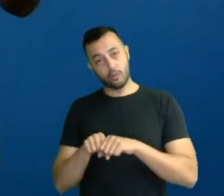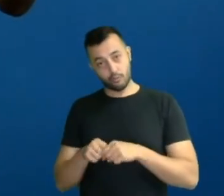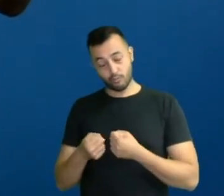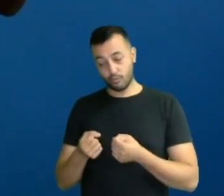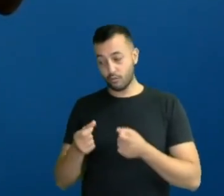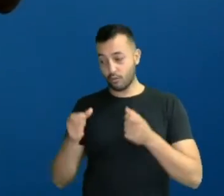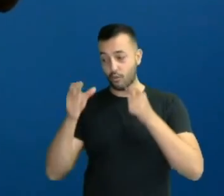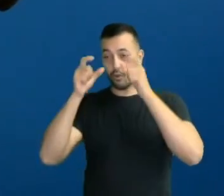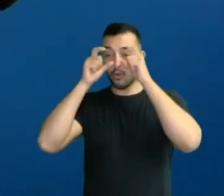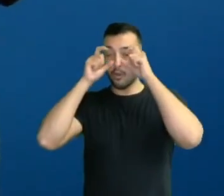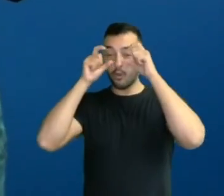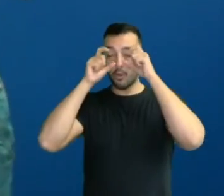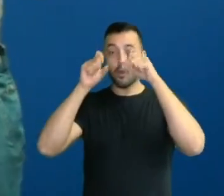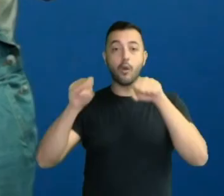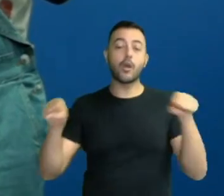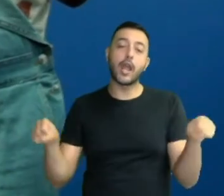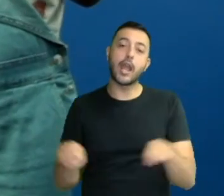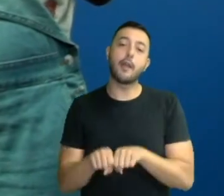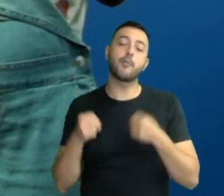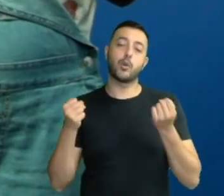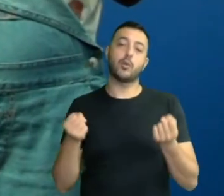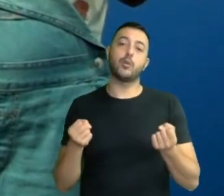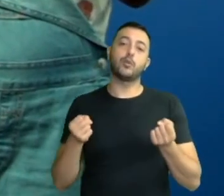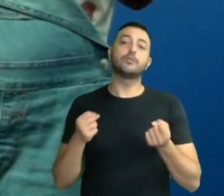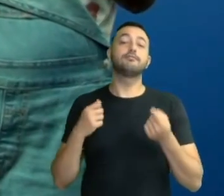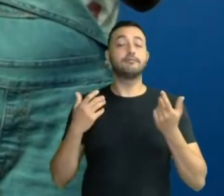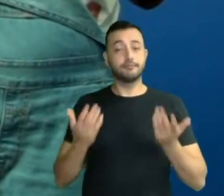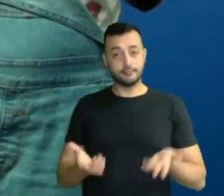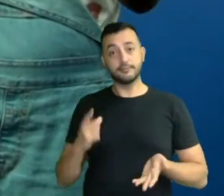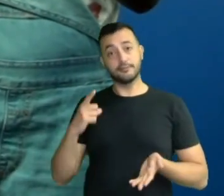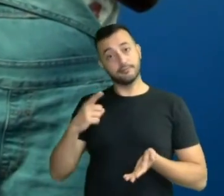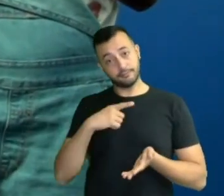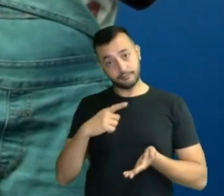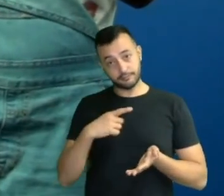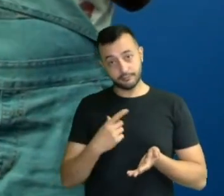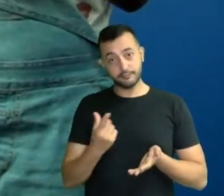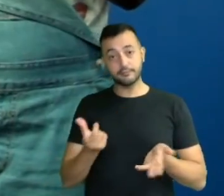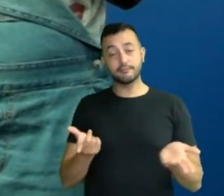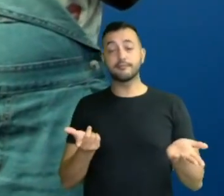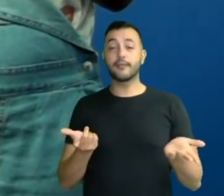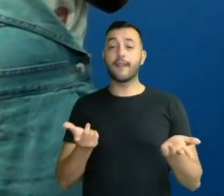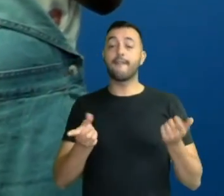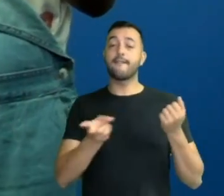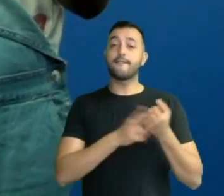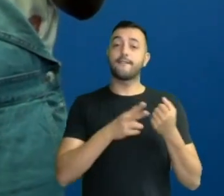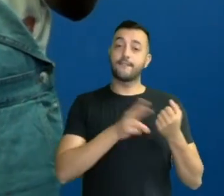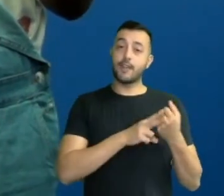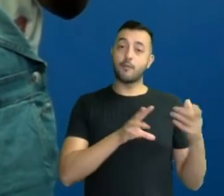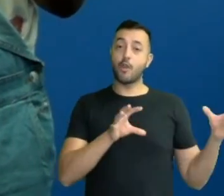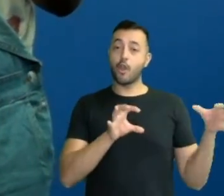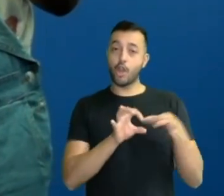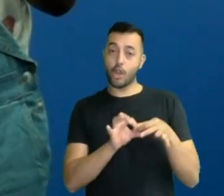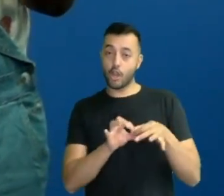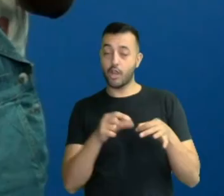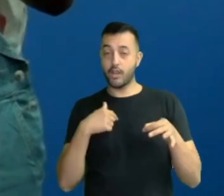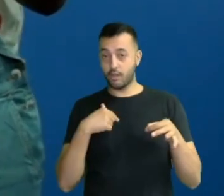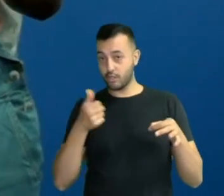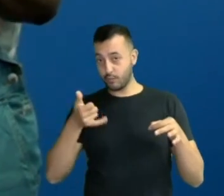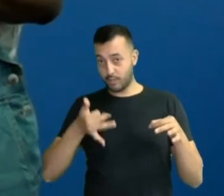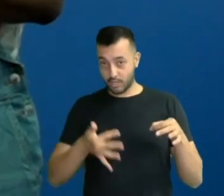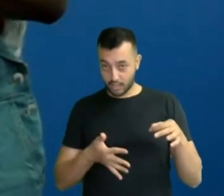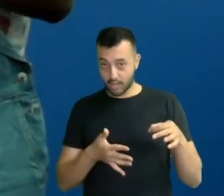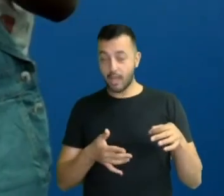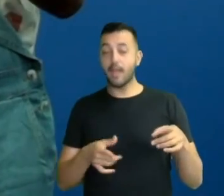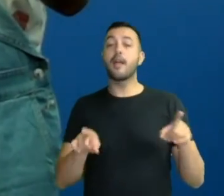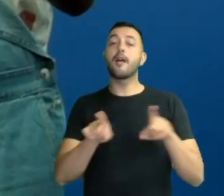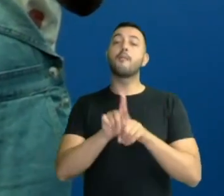Os óculos quebraram. Então, a gente tem essa dupla concordância, né? O verbo concorda com o que a gente está falando